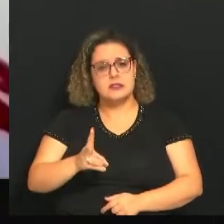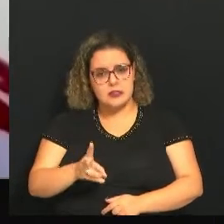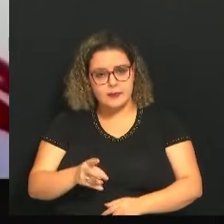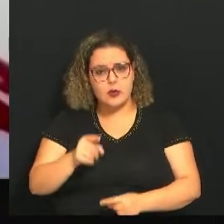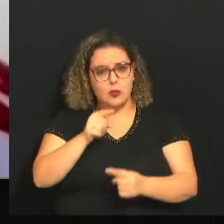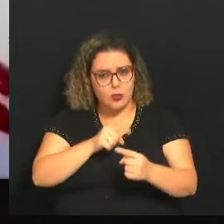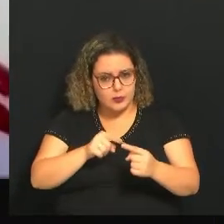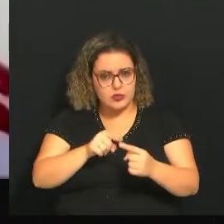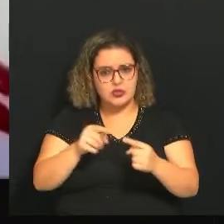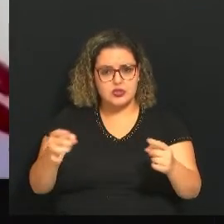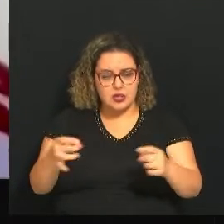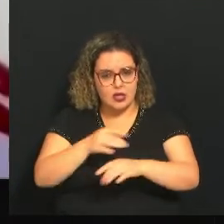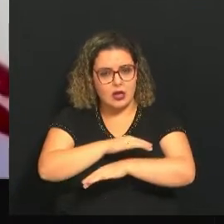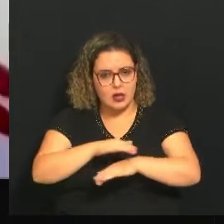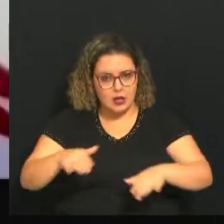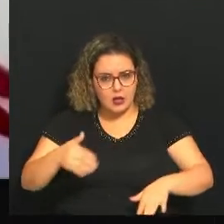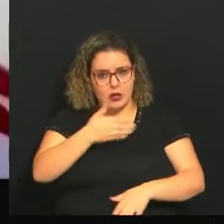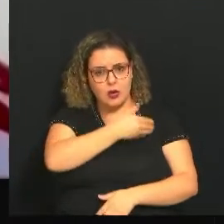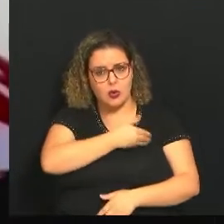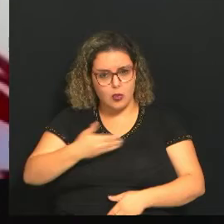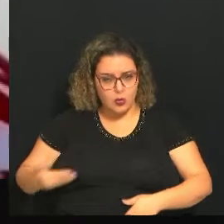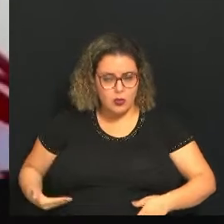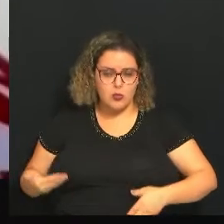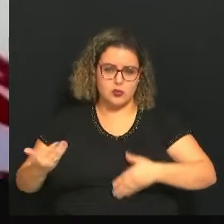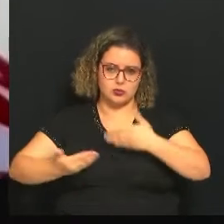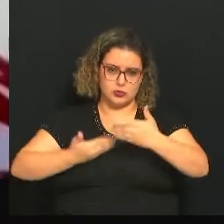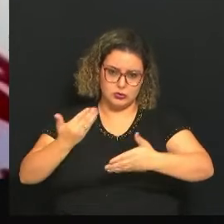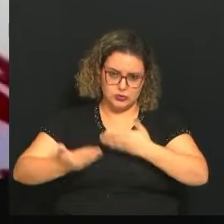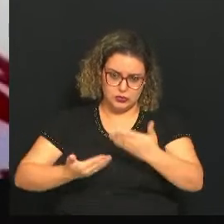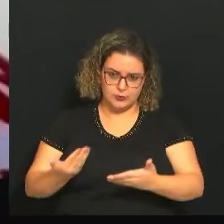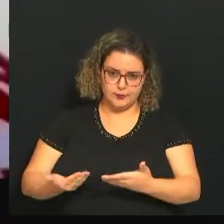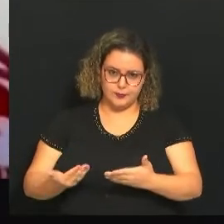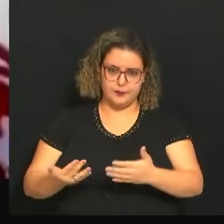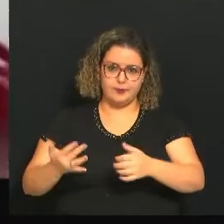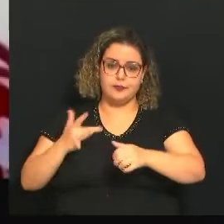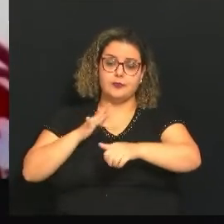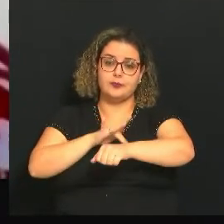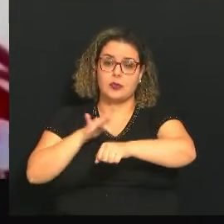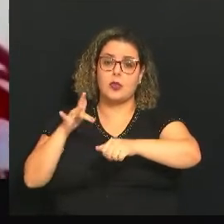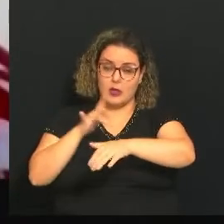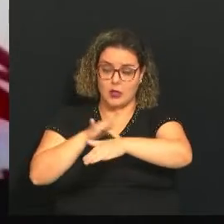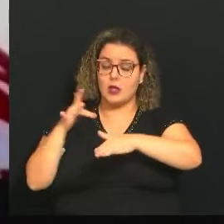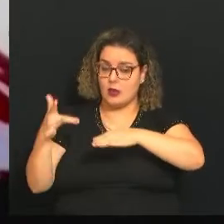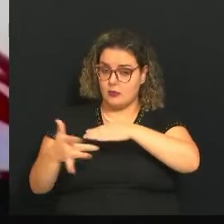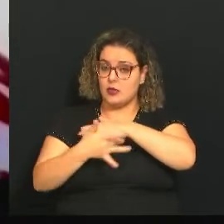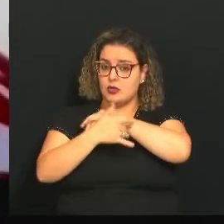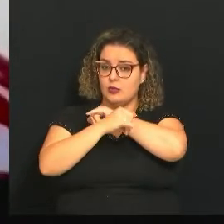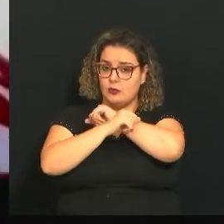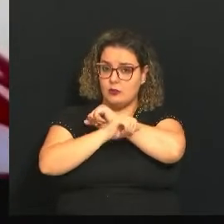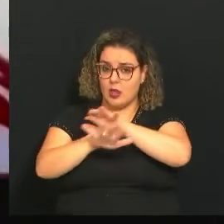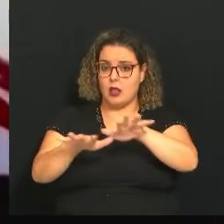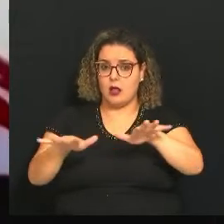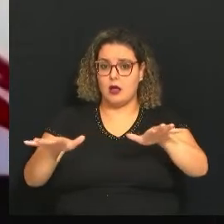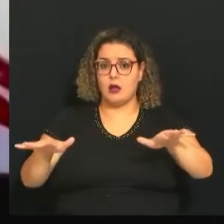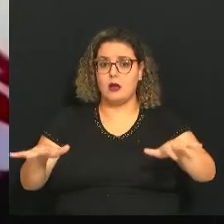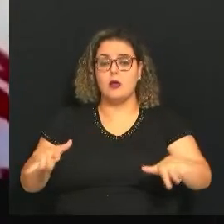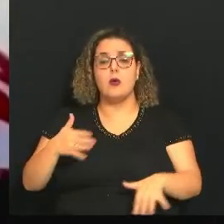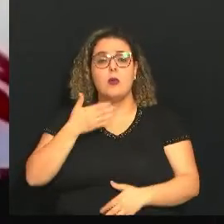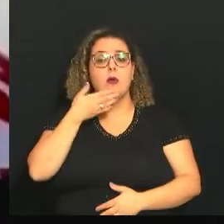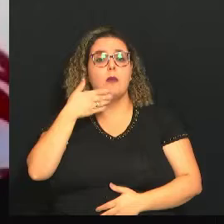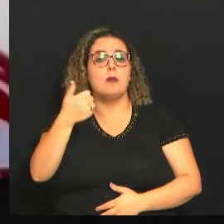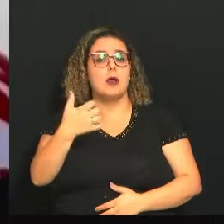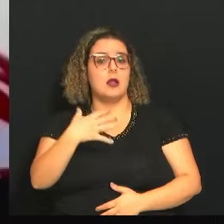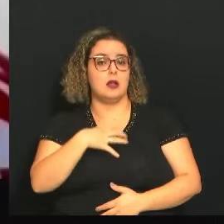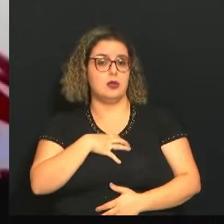o servidor público, com as carreiras, né? E a mídia espalha isso como sendo a melhor solução,